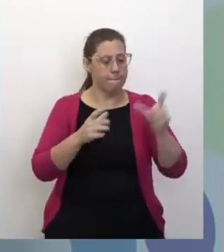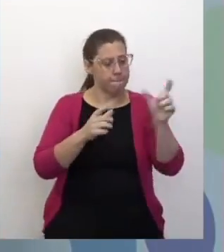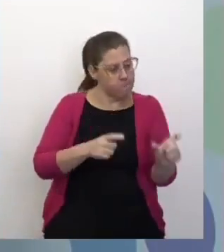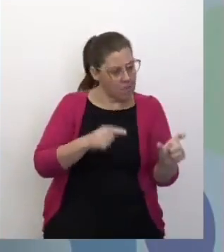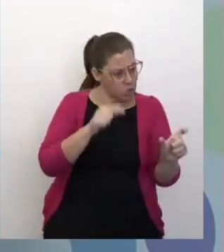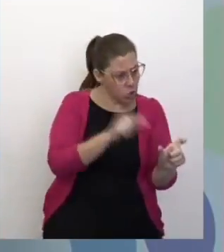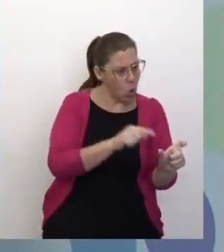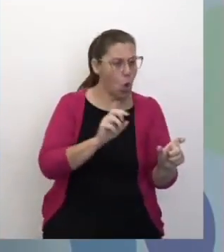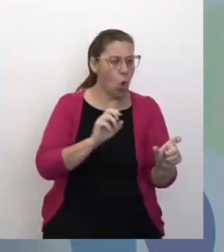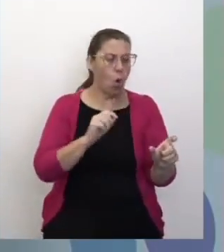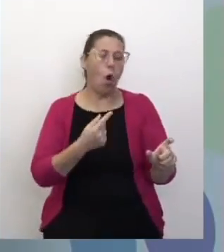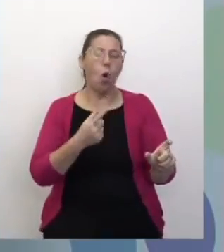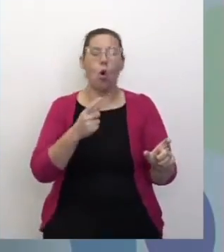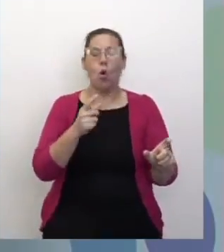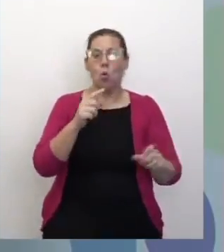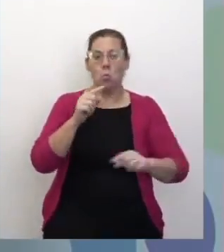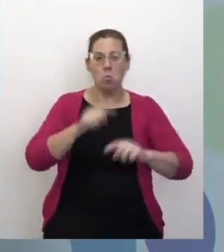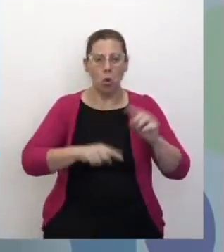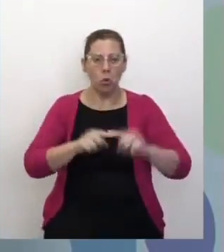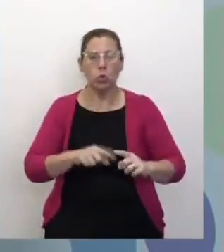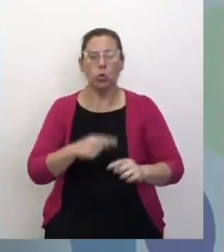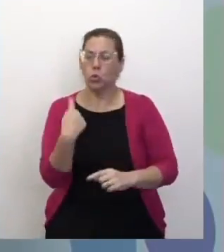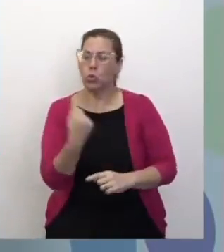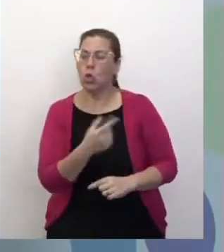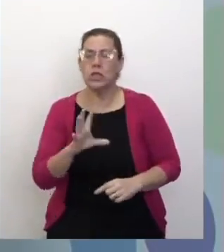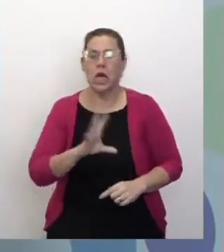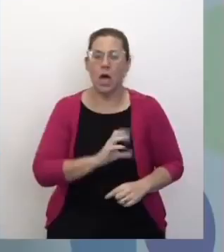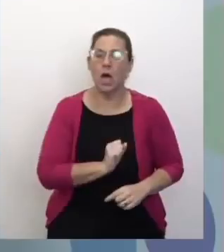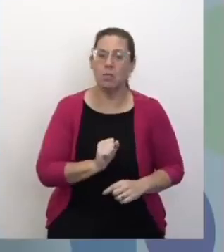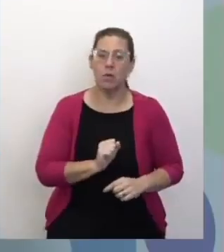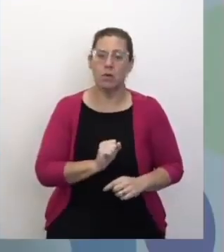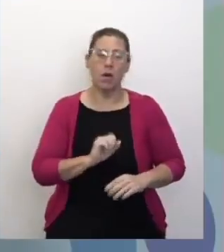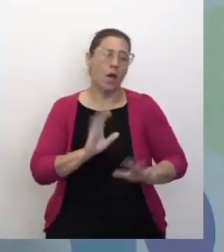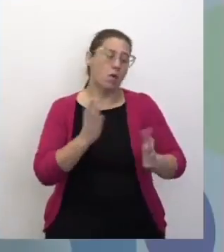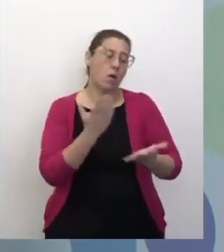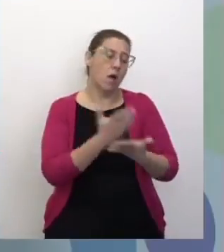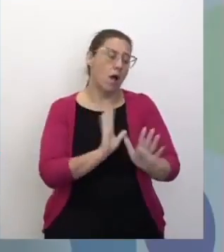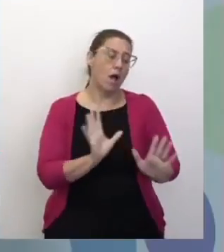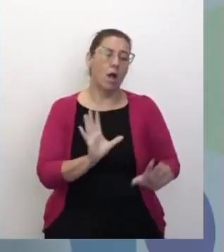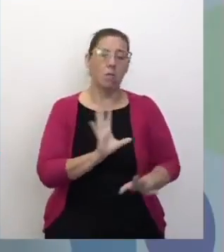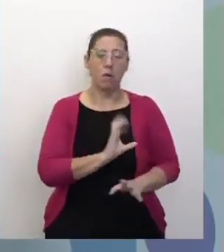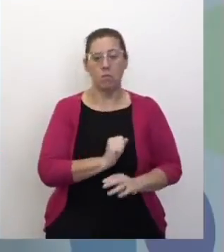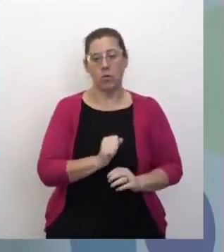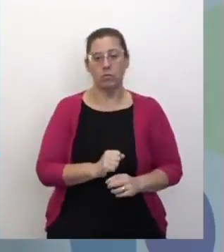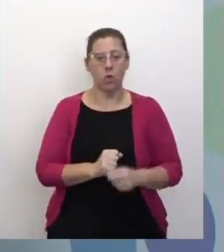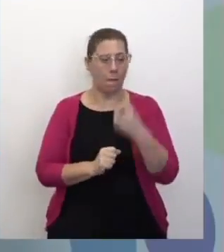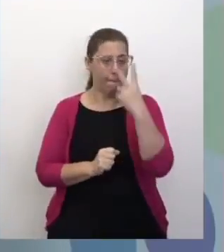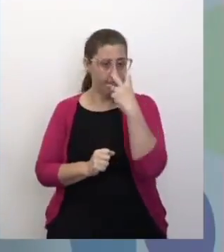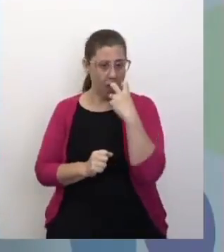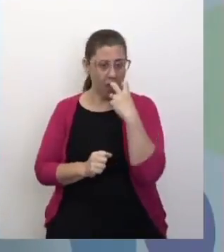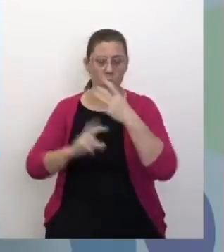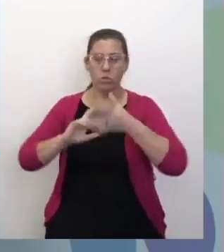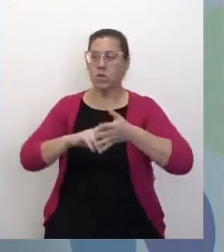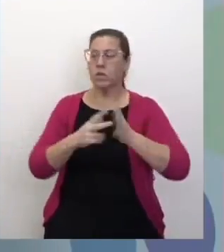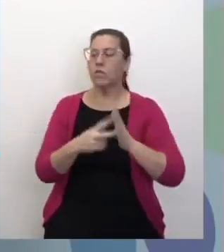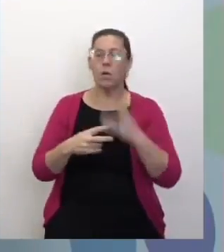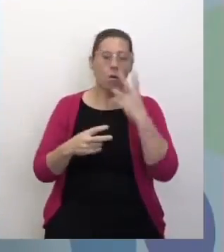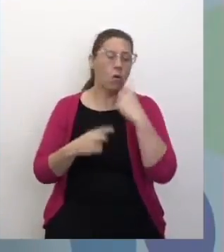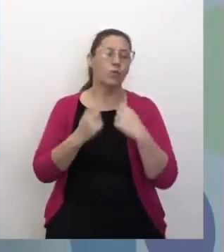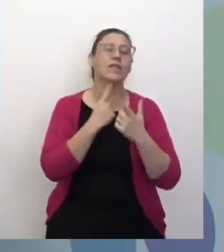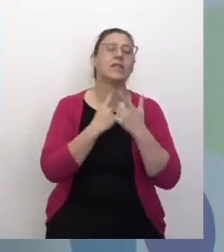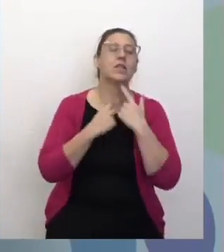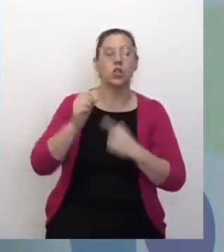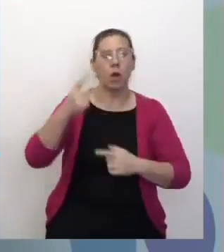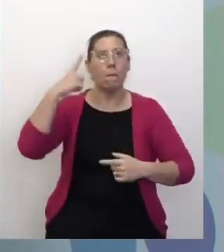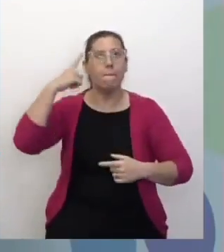pessoa, ou aquilo que aqui nos devotamos, não é mais amor. Então, para Platão, o amor é desejo, porque o amor é apenas uma ideia. E